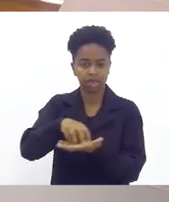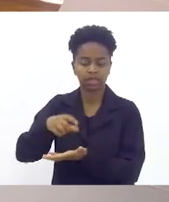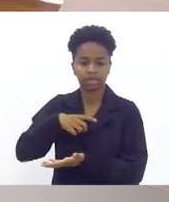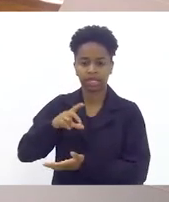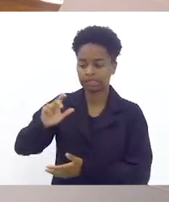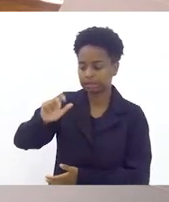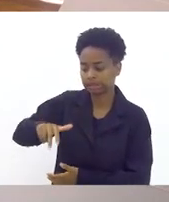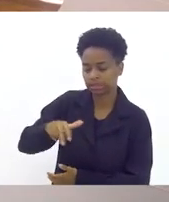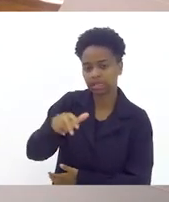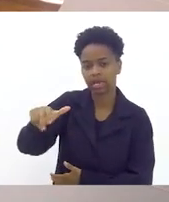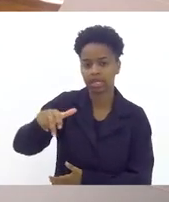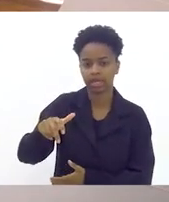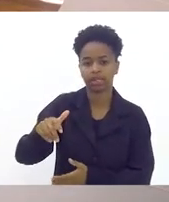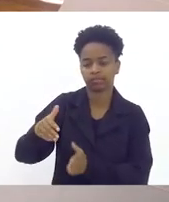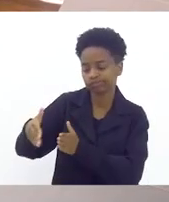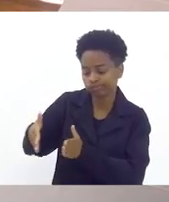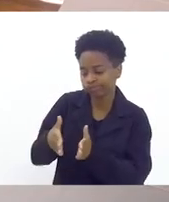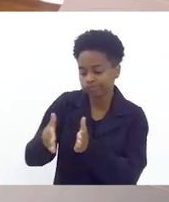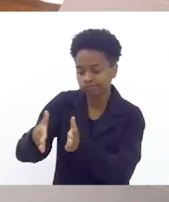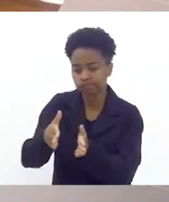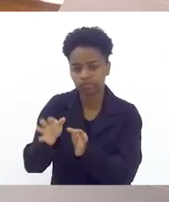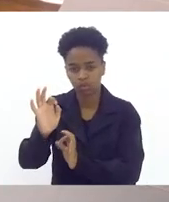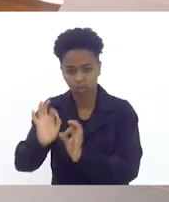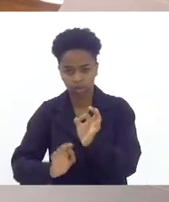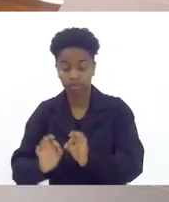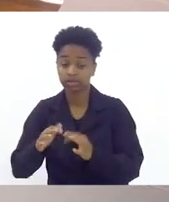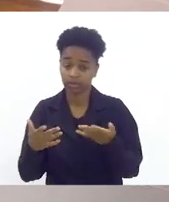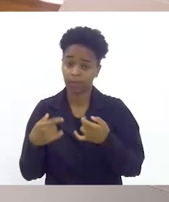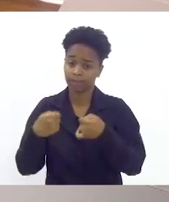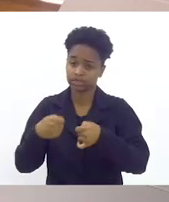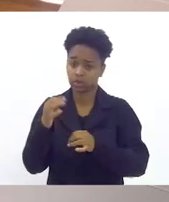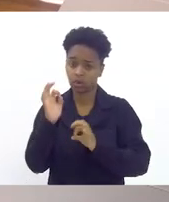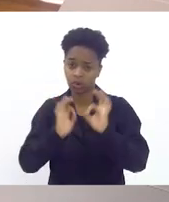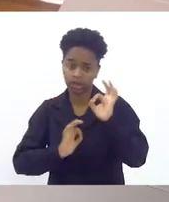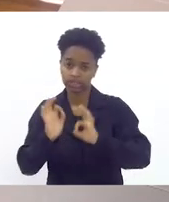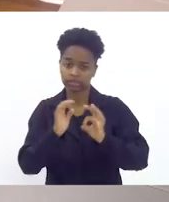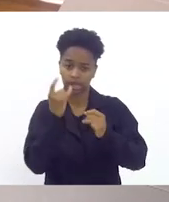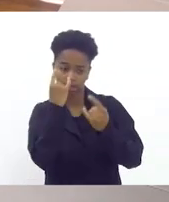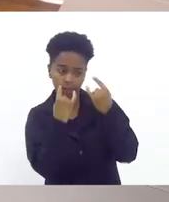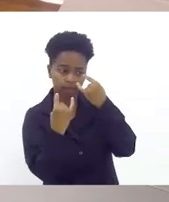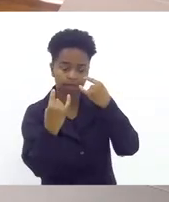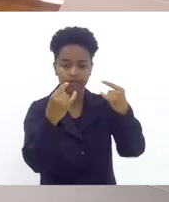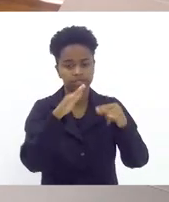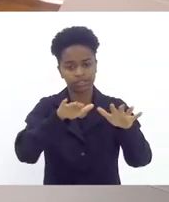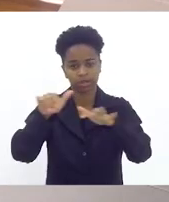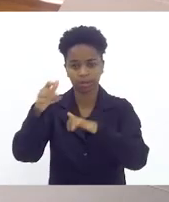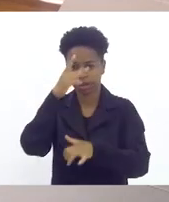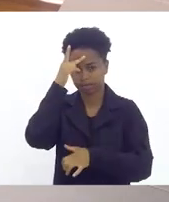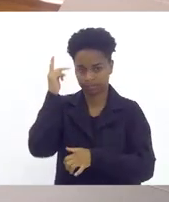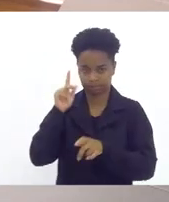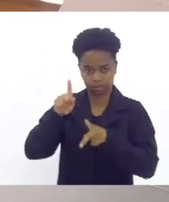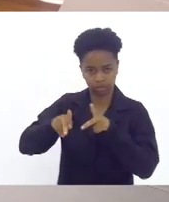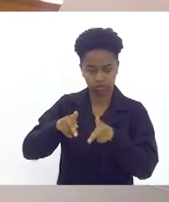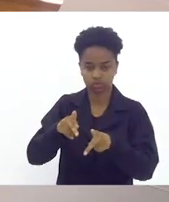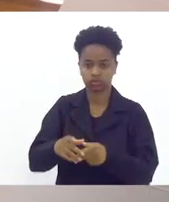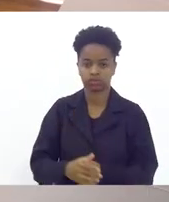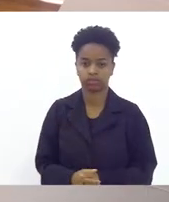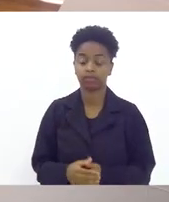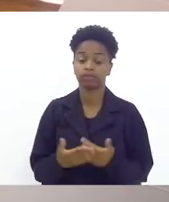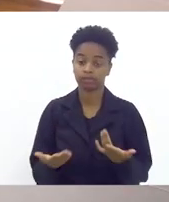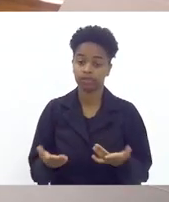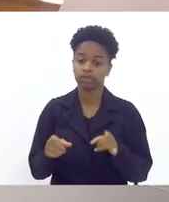então é questão de trabalhar um pouco mais atrativos então aprimorar o Marco legal para